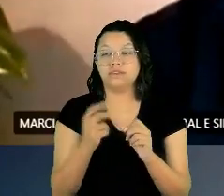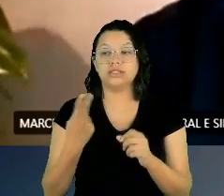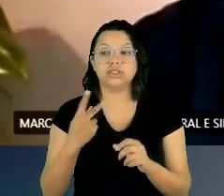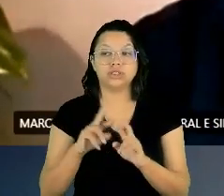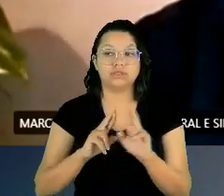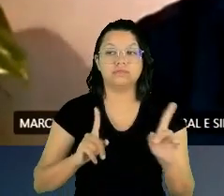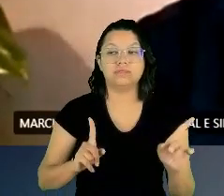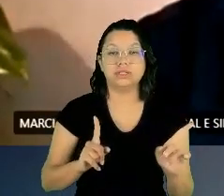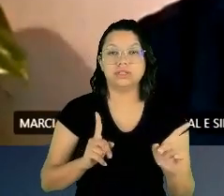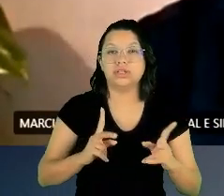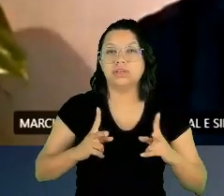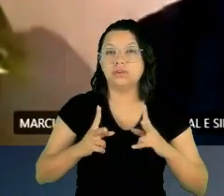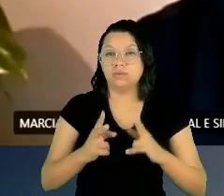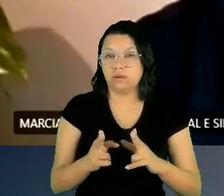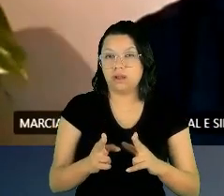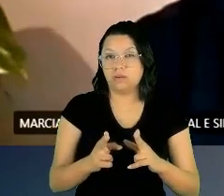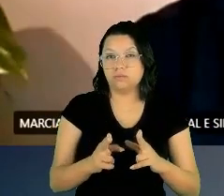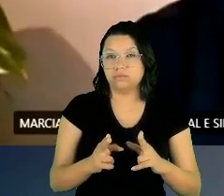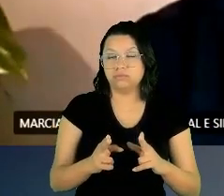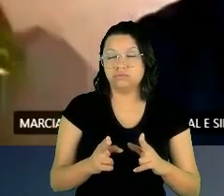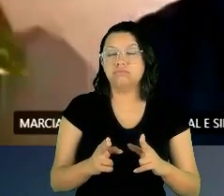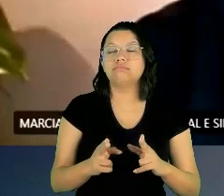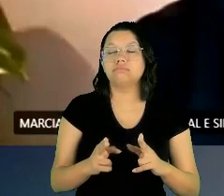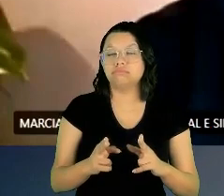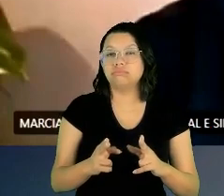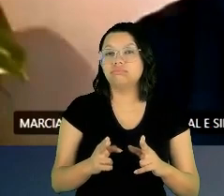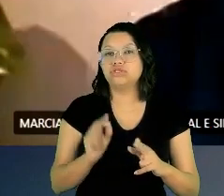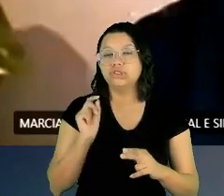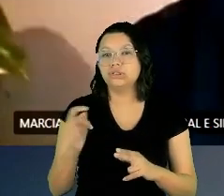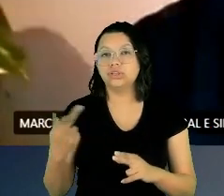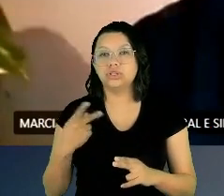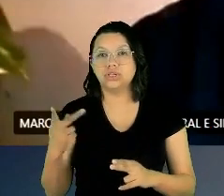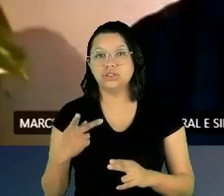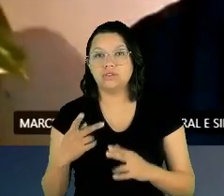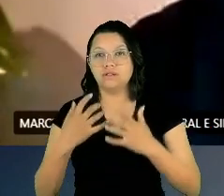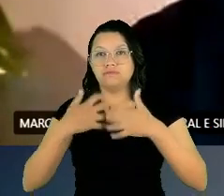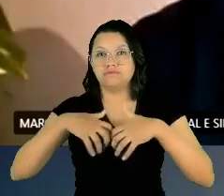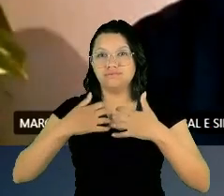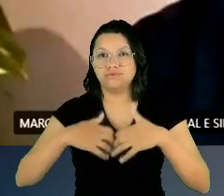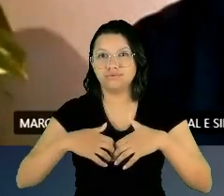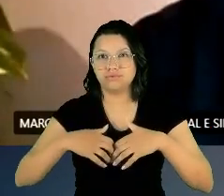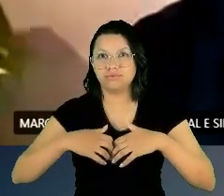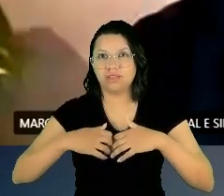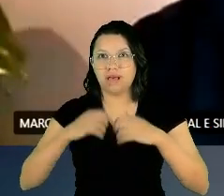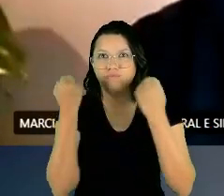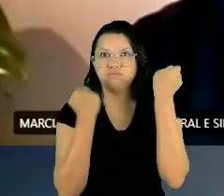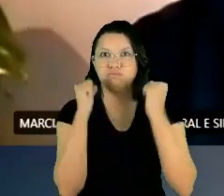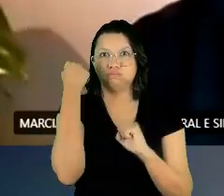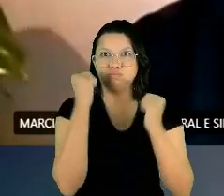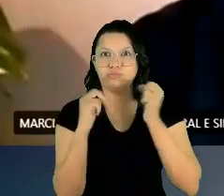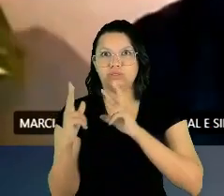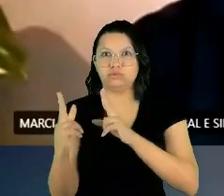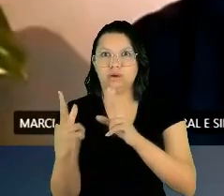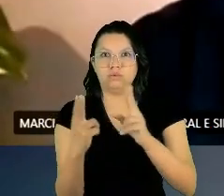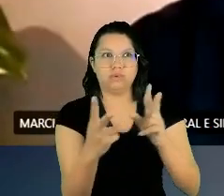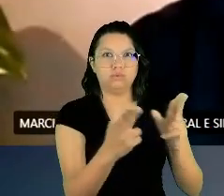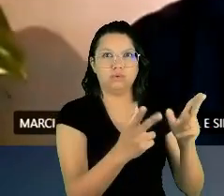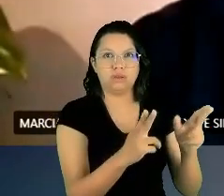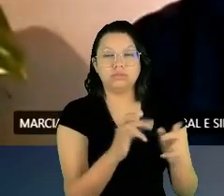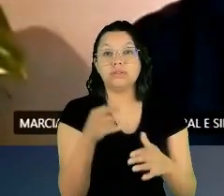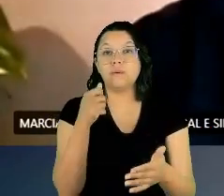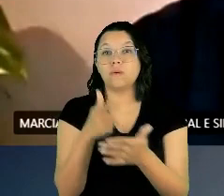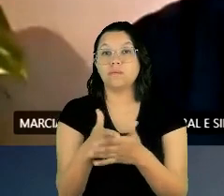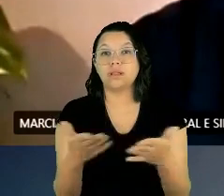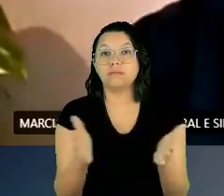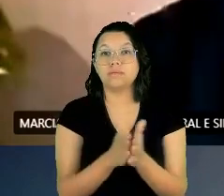vão fazer com que a gente seja diferente. Então, igual no sentido literal, né, de que a gente vai funcionar que nem máquina, tudo igualzinho,